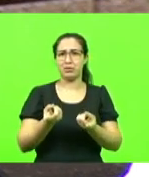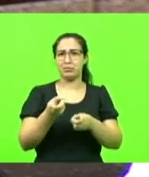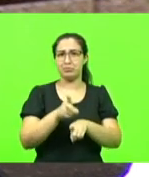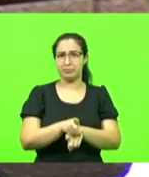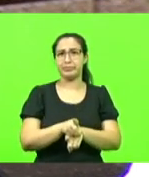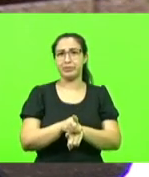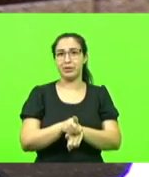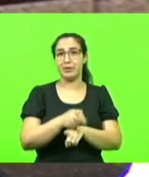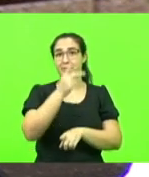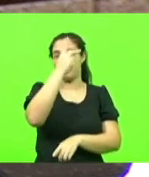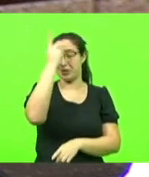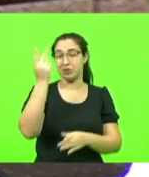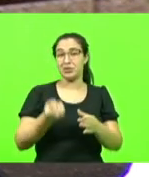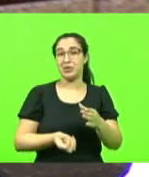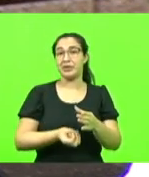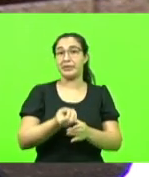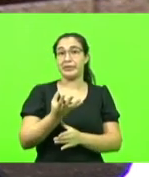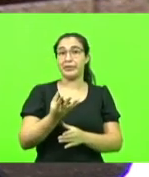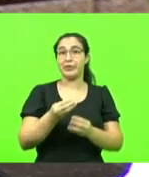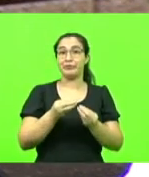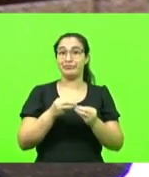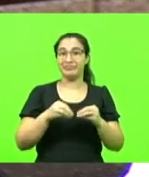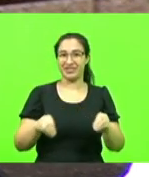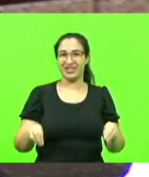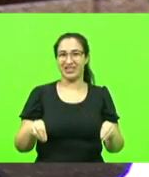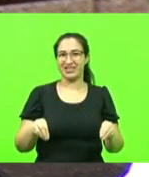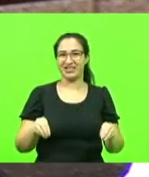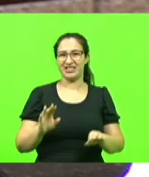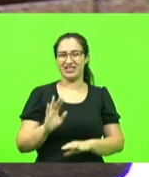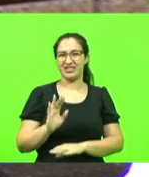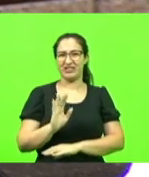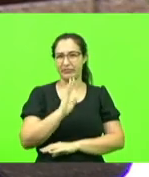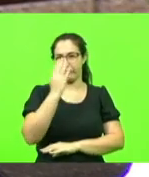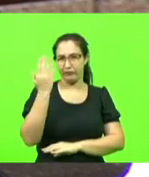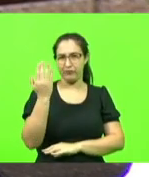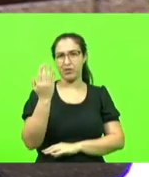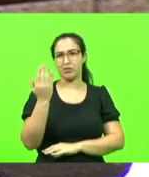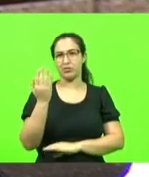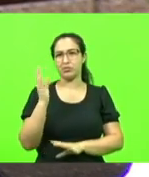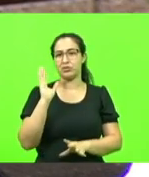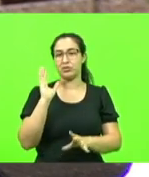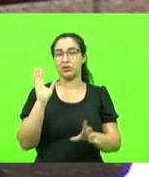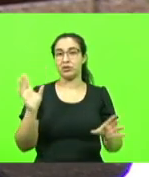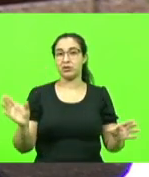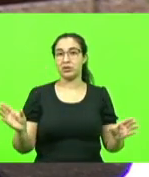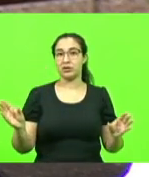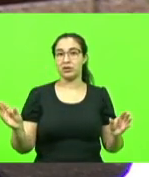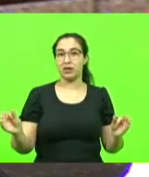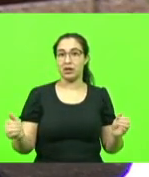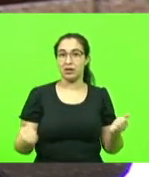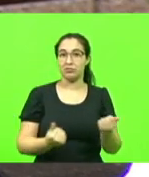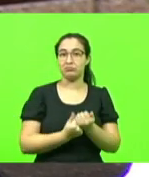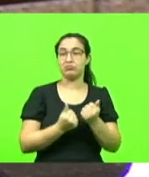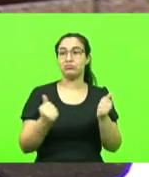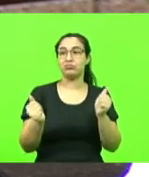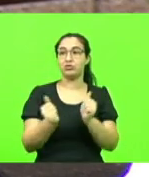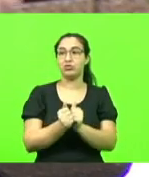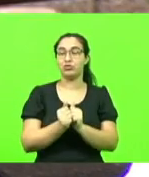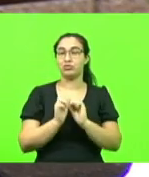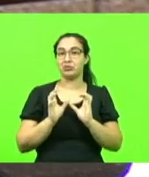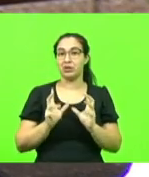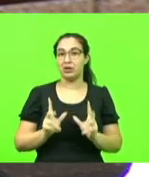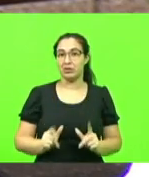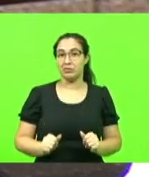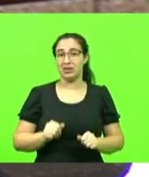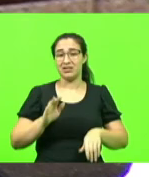criaram uma crise artificial somada à crise sanitária, que talvez não tínhamos como fazer muita